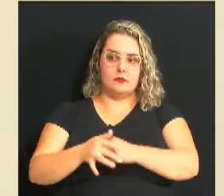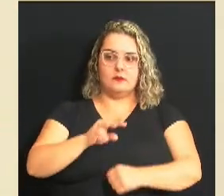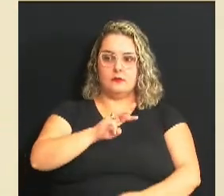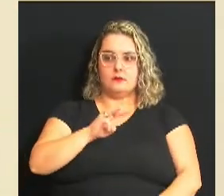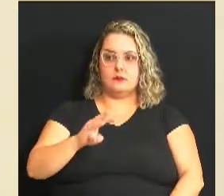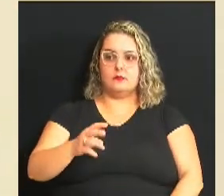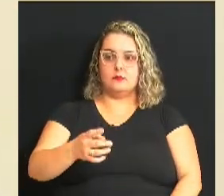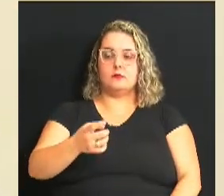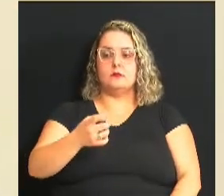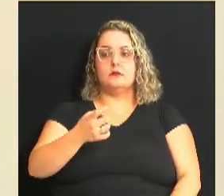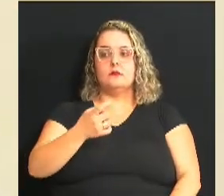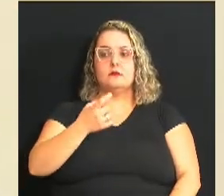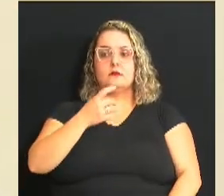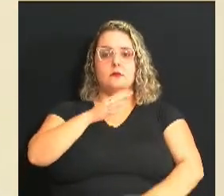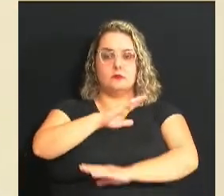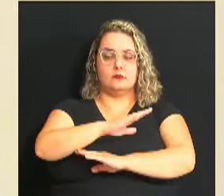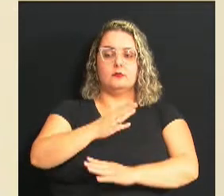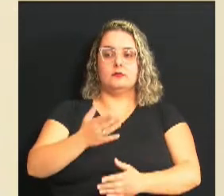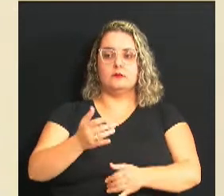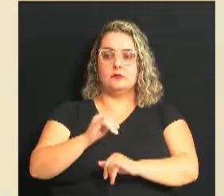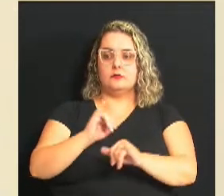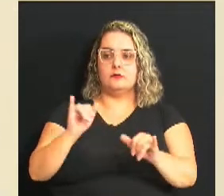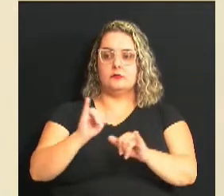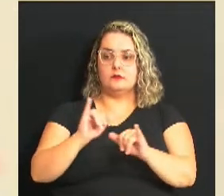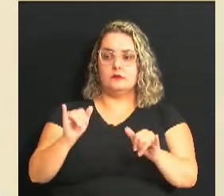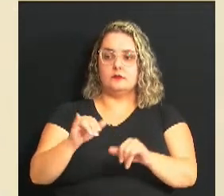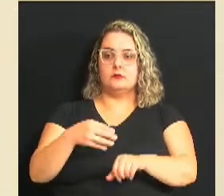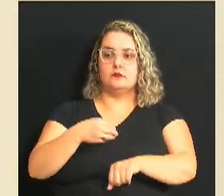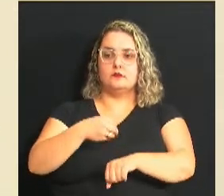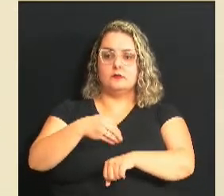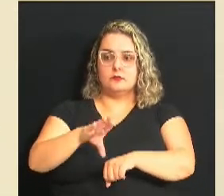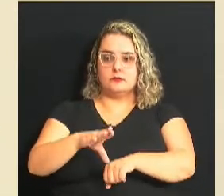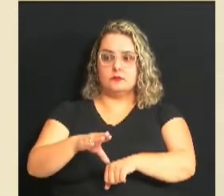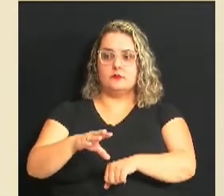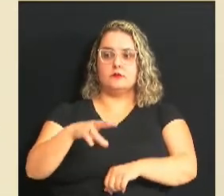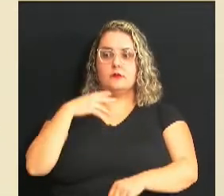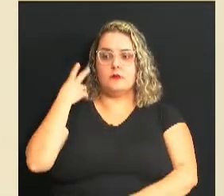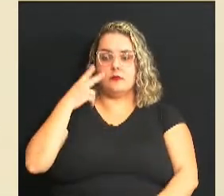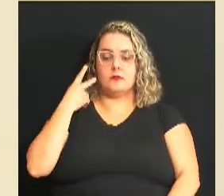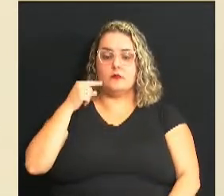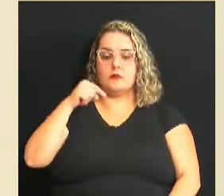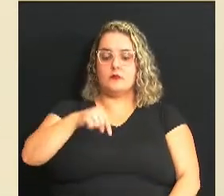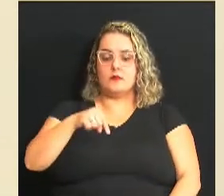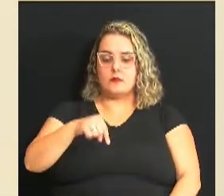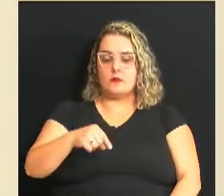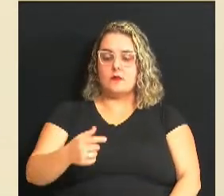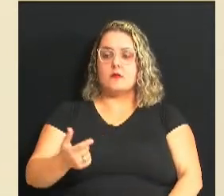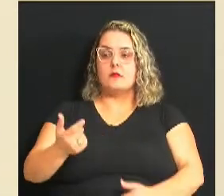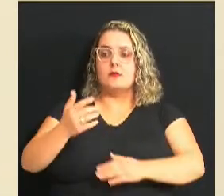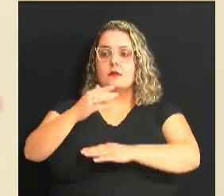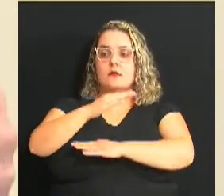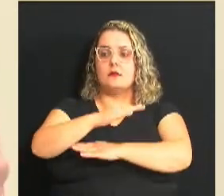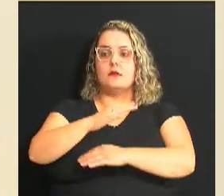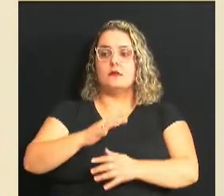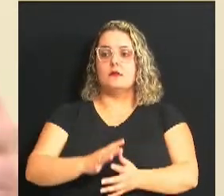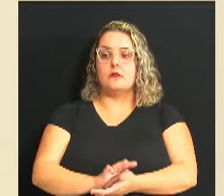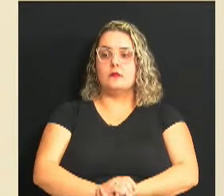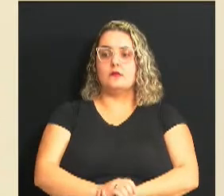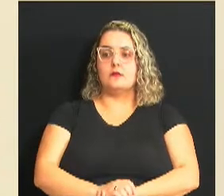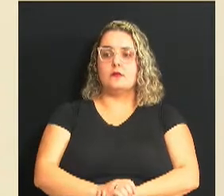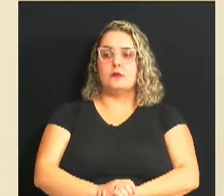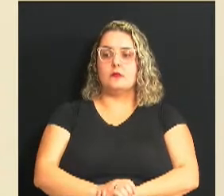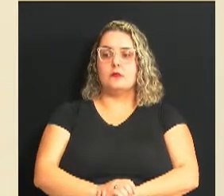Municipal também foi divulgado uma indicação de um parlamentar dessa casa, né, falando aí